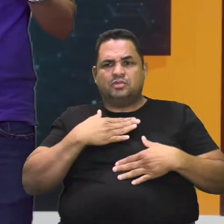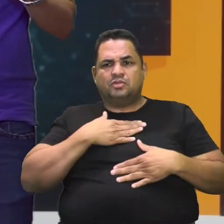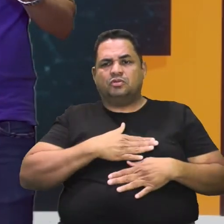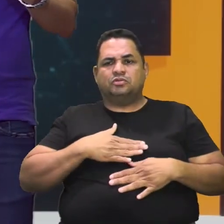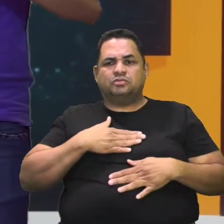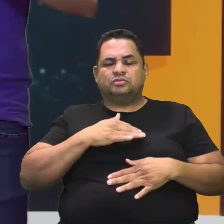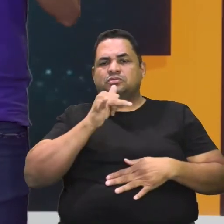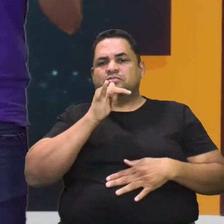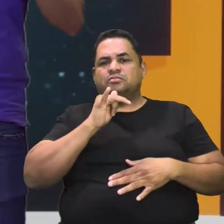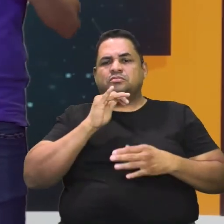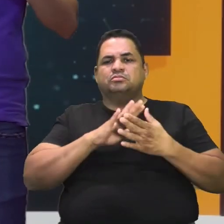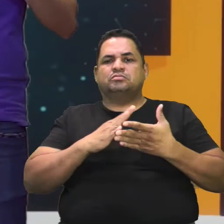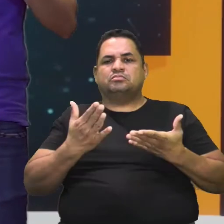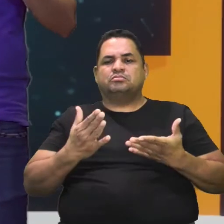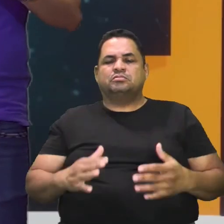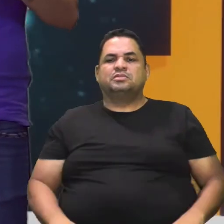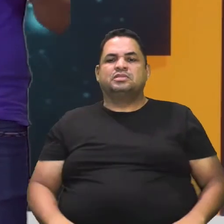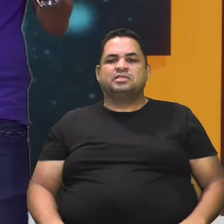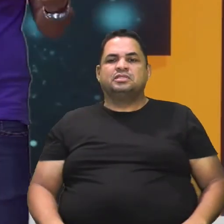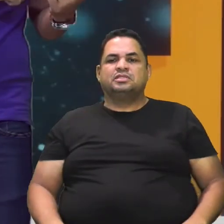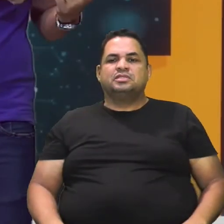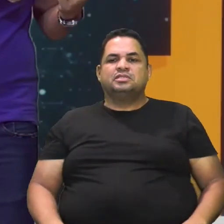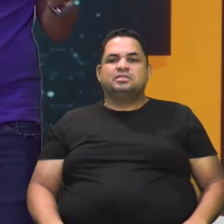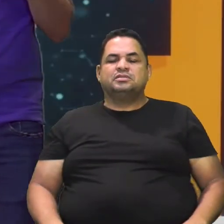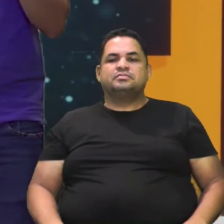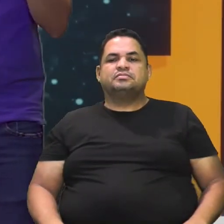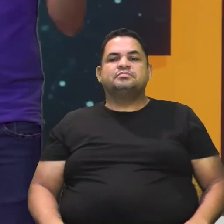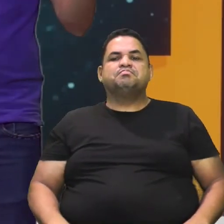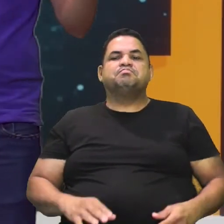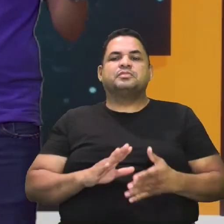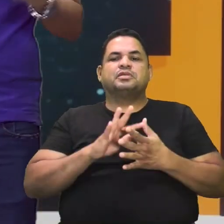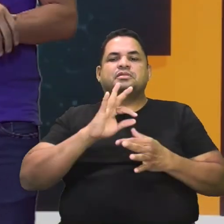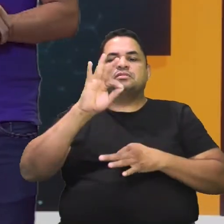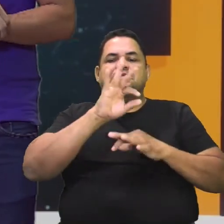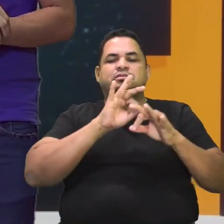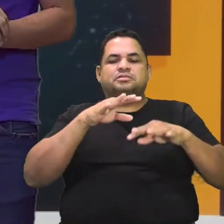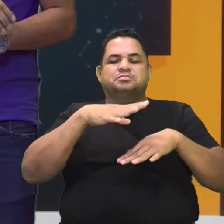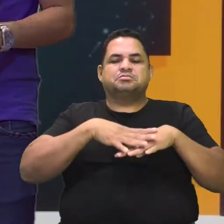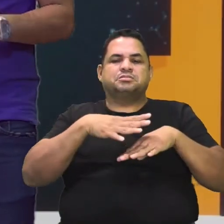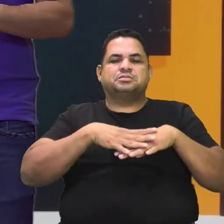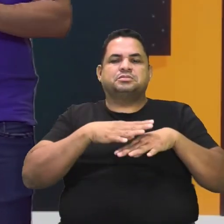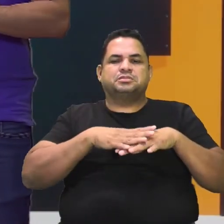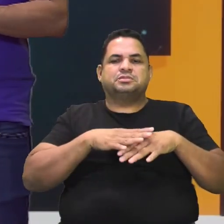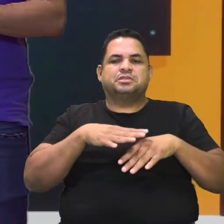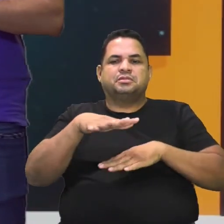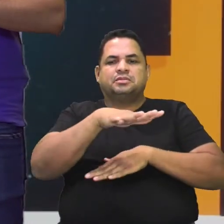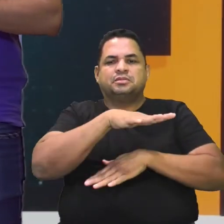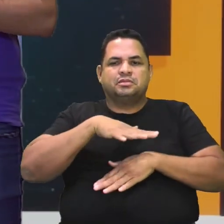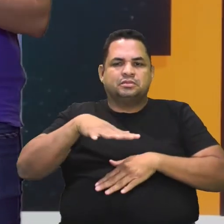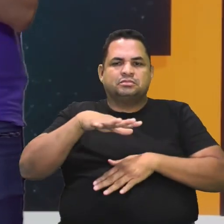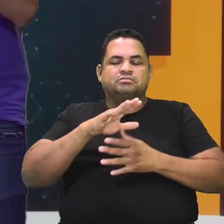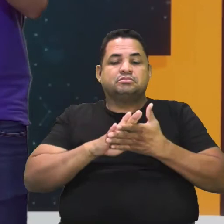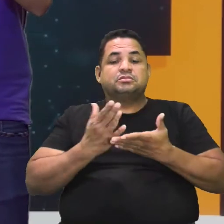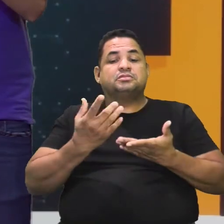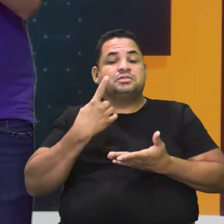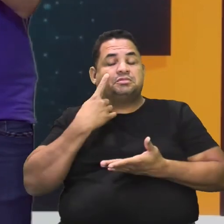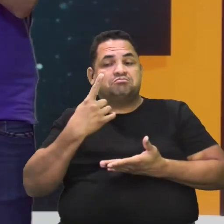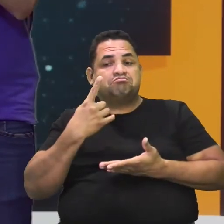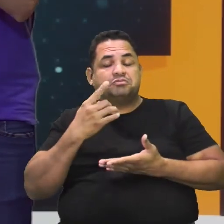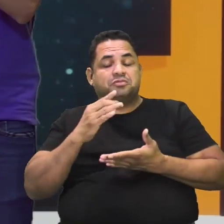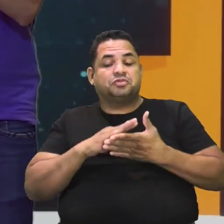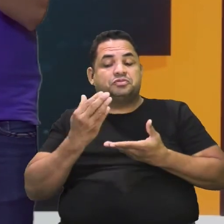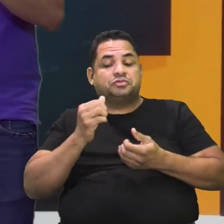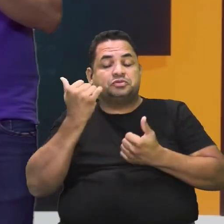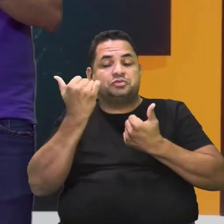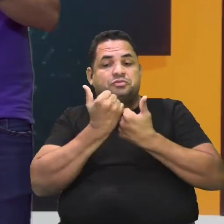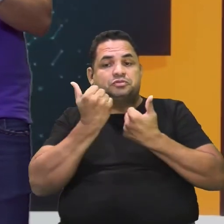desse exemplo, fica muito abstrato. E a geometria é plana, ele faz a reta. Quando eu jogo na analítica, realmente eu vejo um